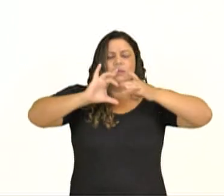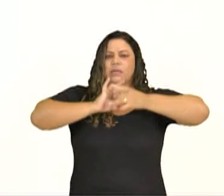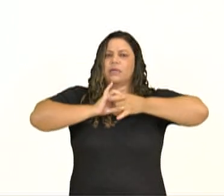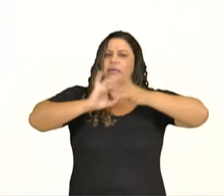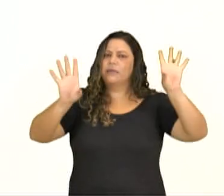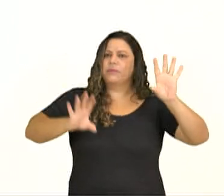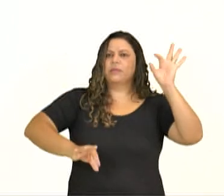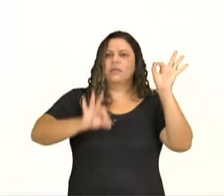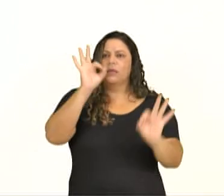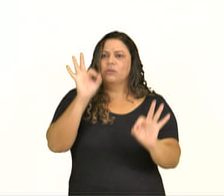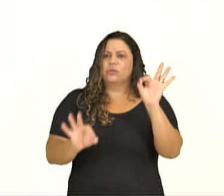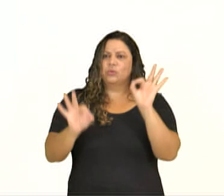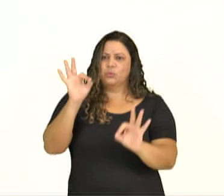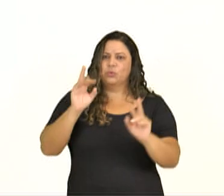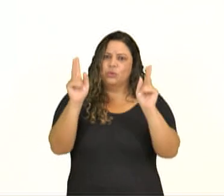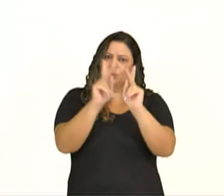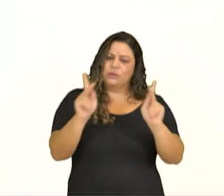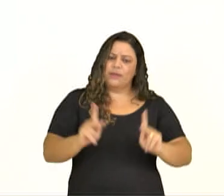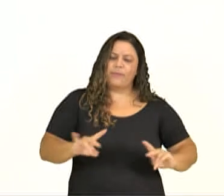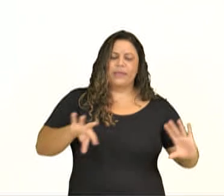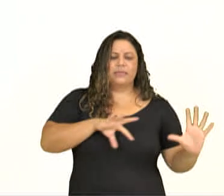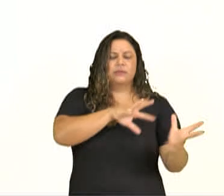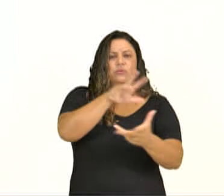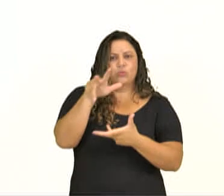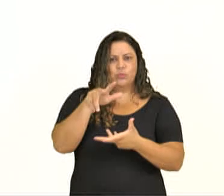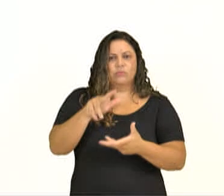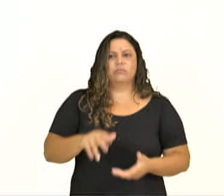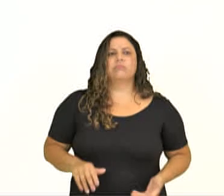da justiça e da paz no mundo.